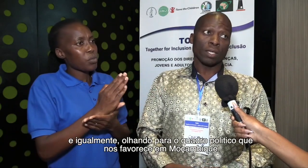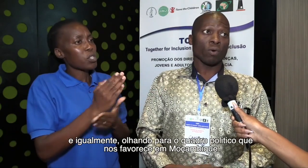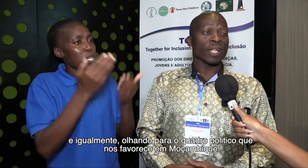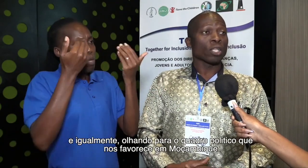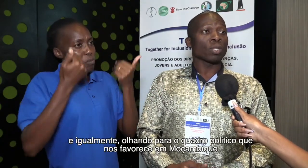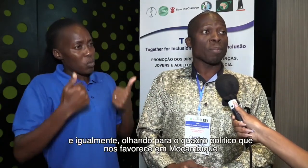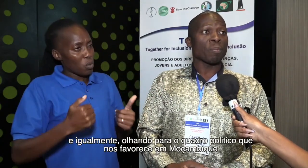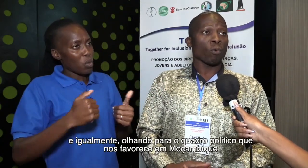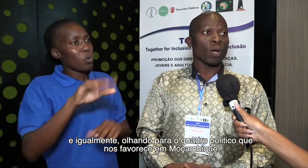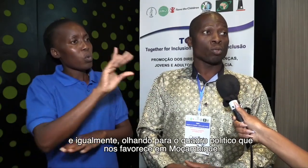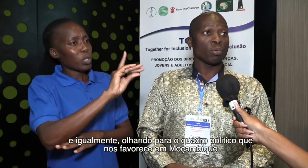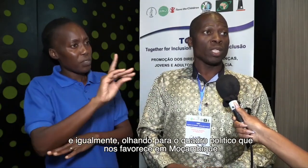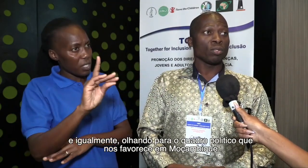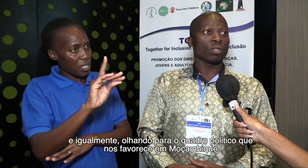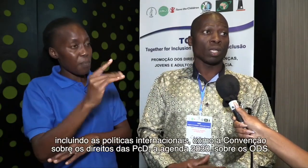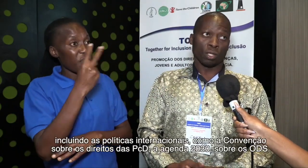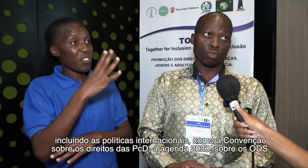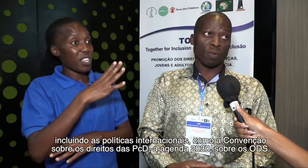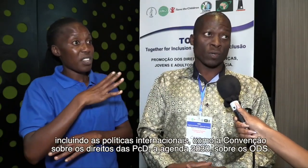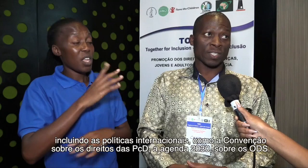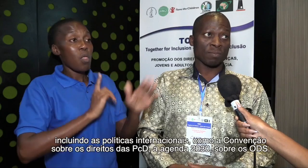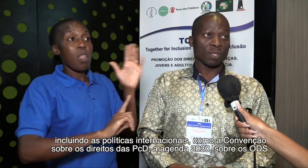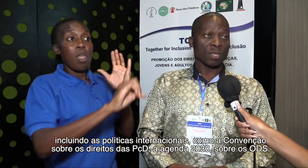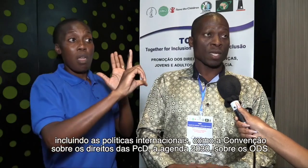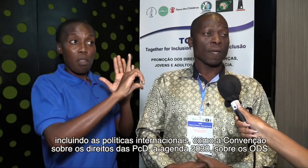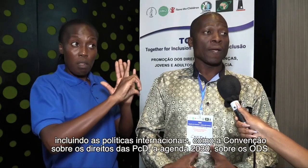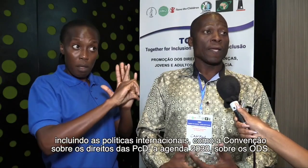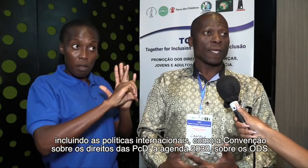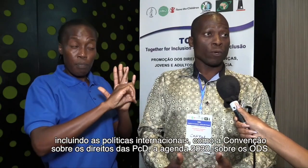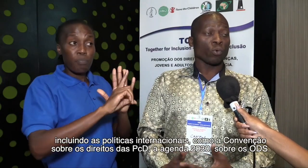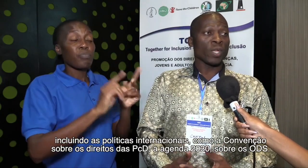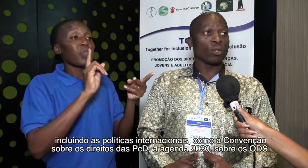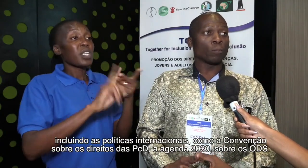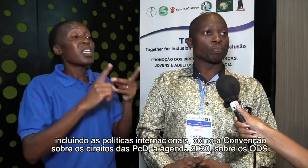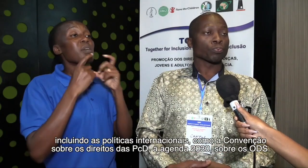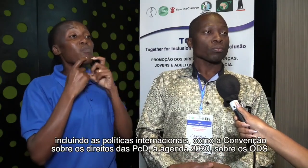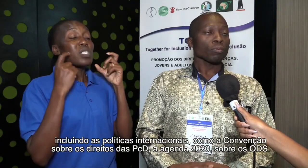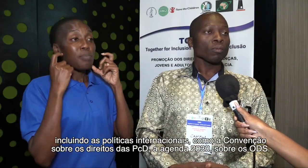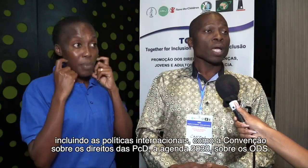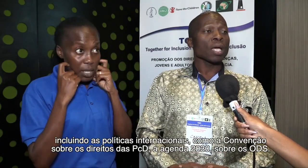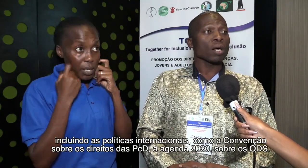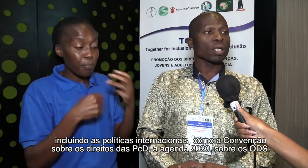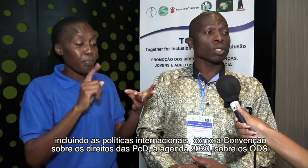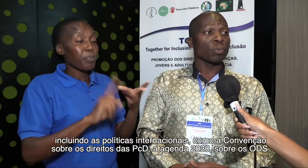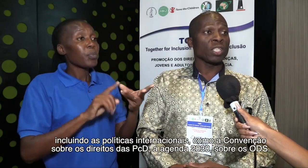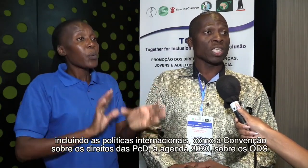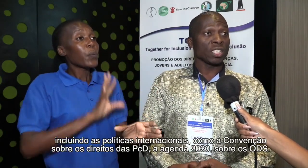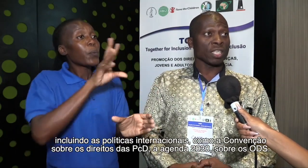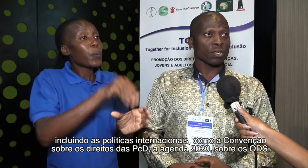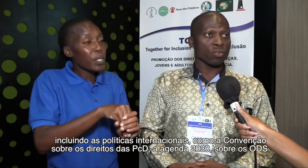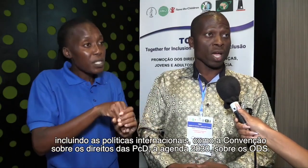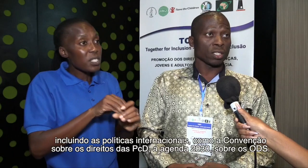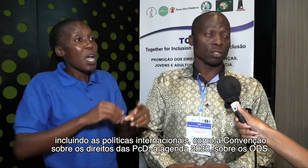e olhando também para o quadro político que nos favorece em Moçambique, e incluindo as